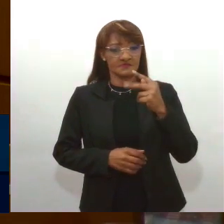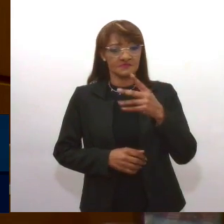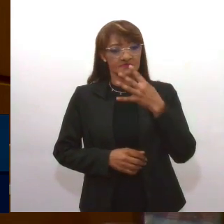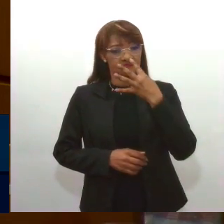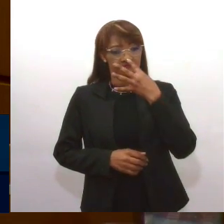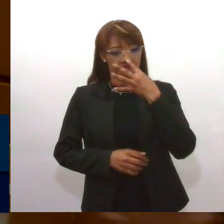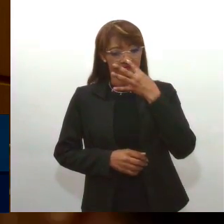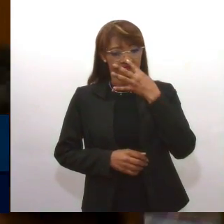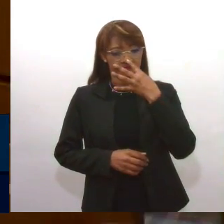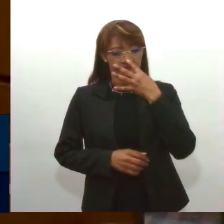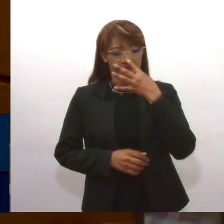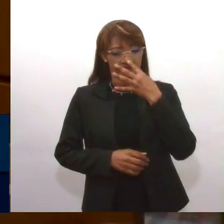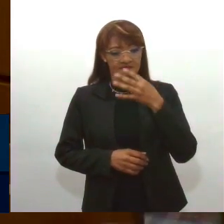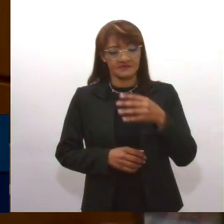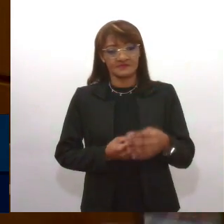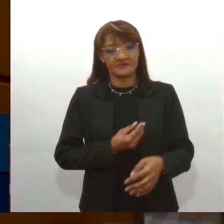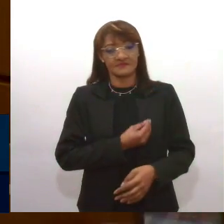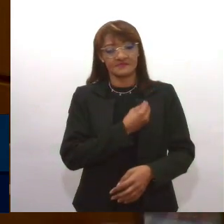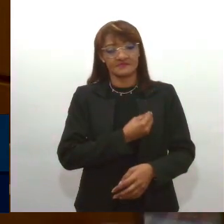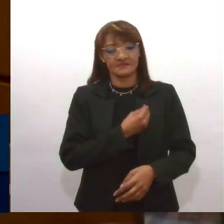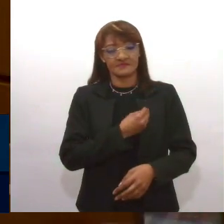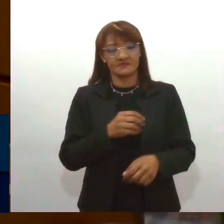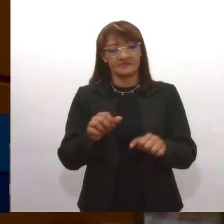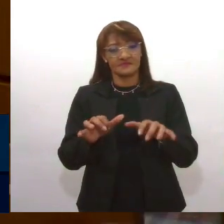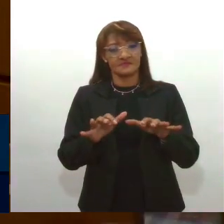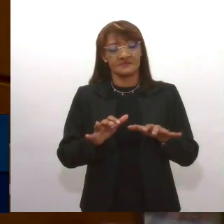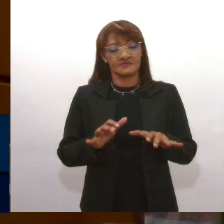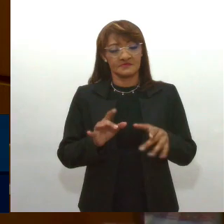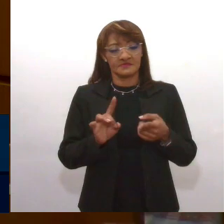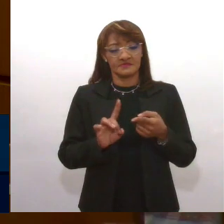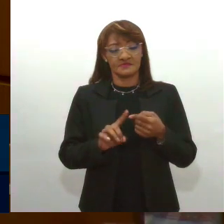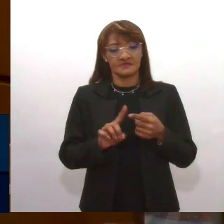desta casa aí através da TV AL